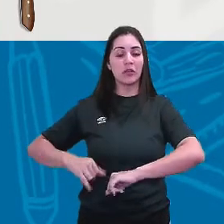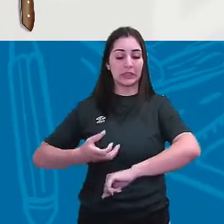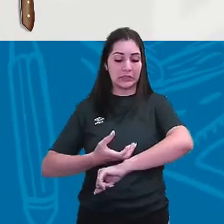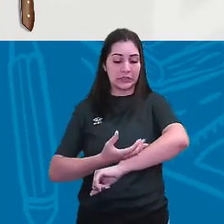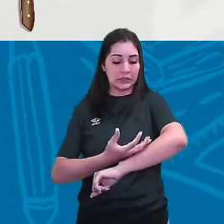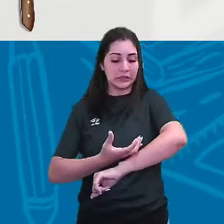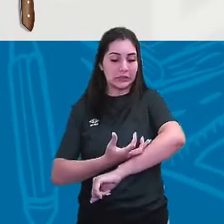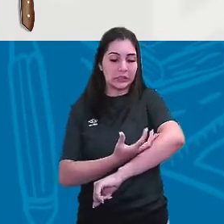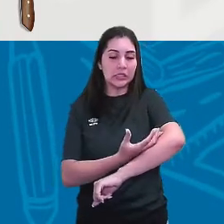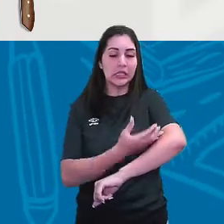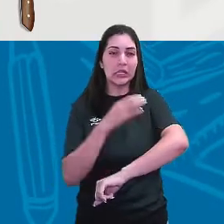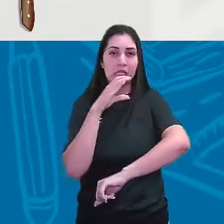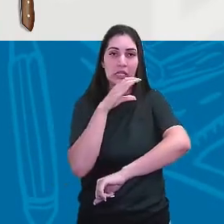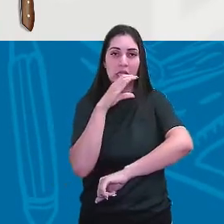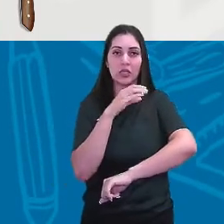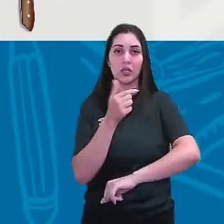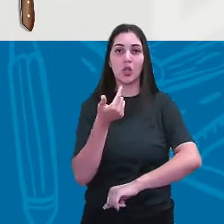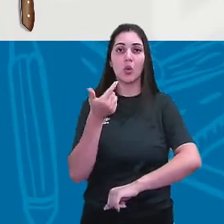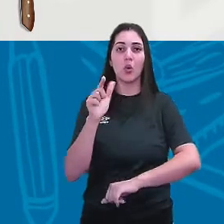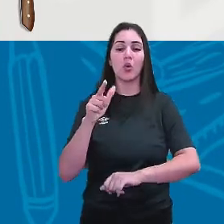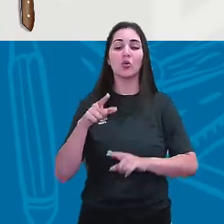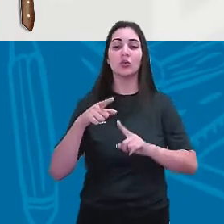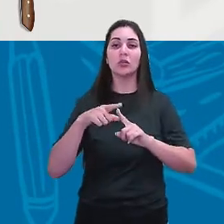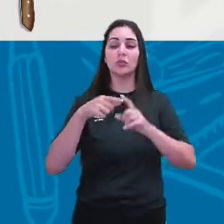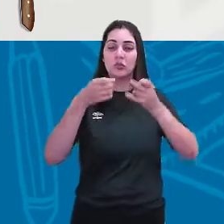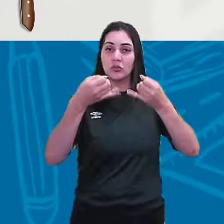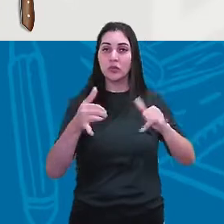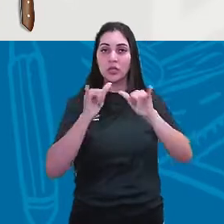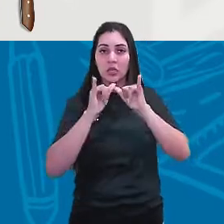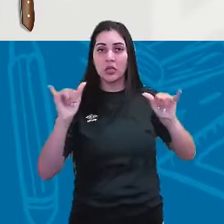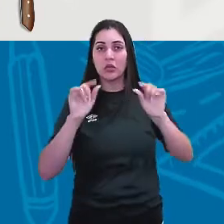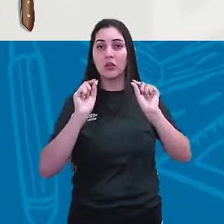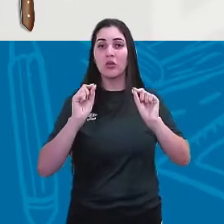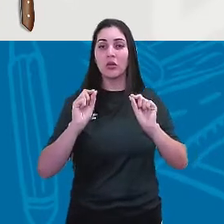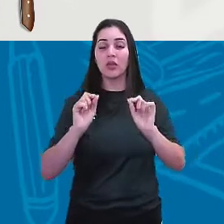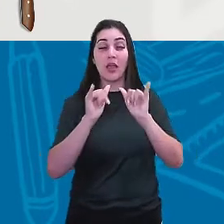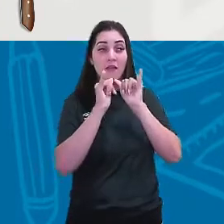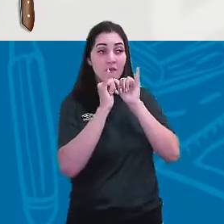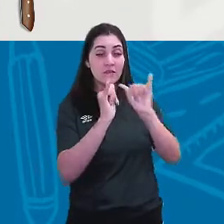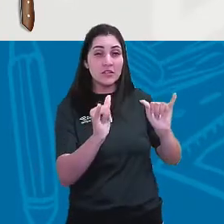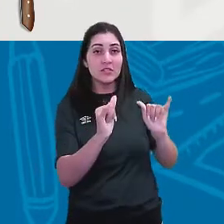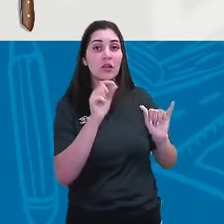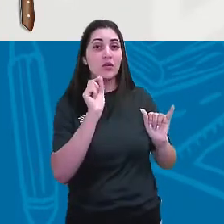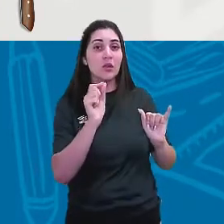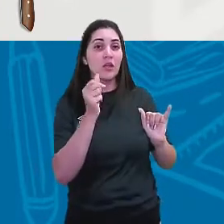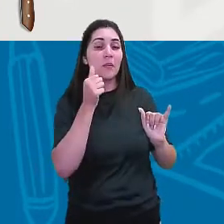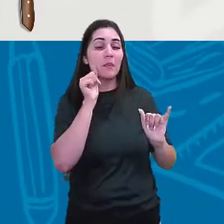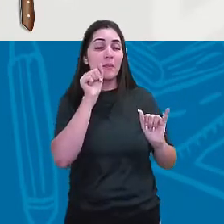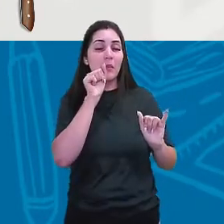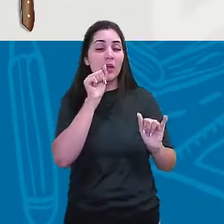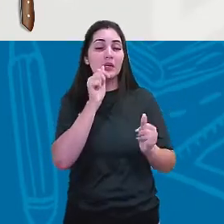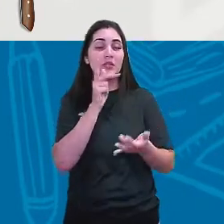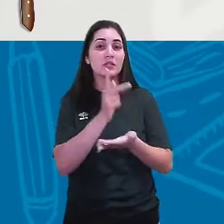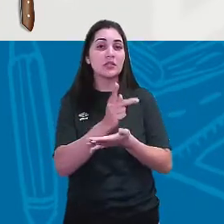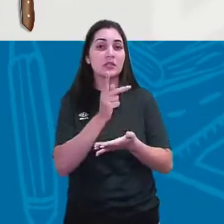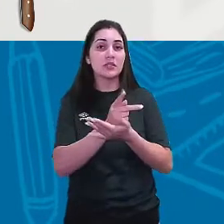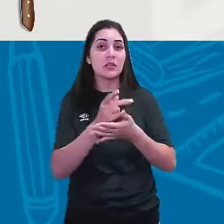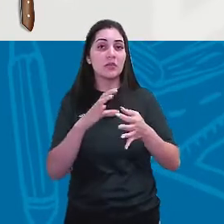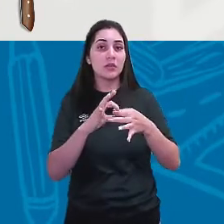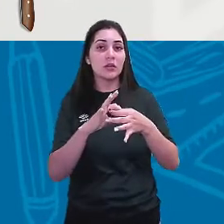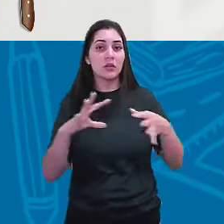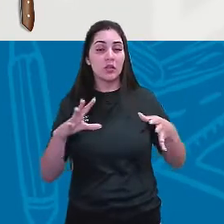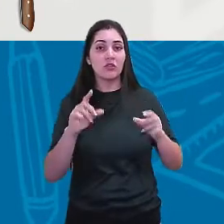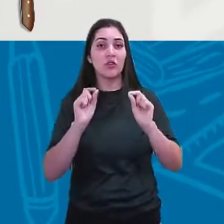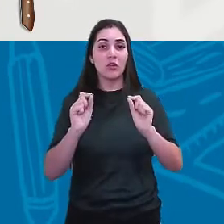certo? E aí, outra questão que eu queria falar é você alertar para sua mãe. Mamãe, sempre deixar as panelas com